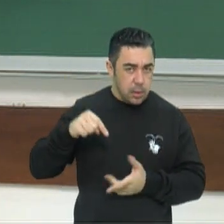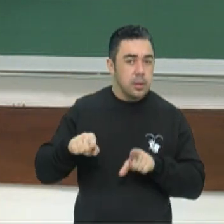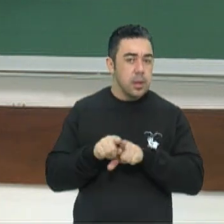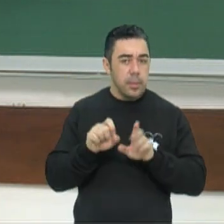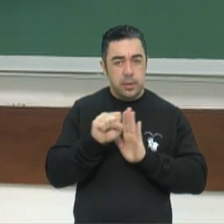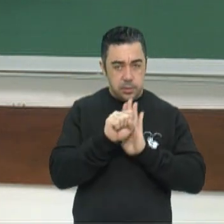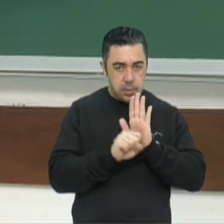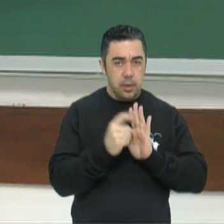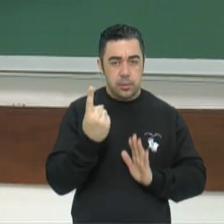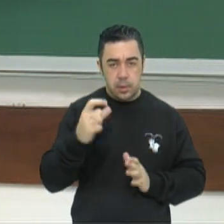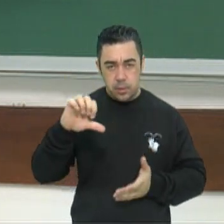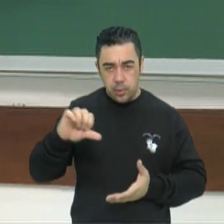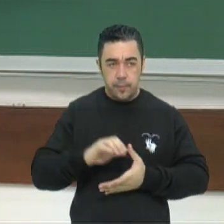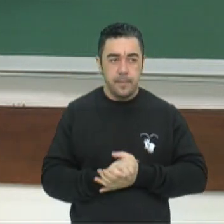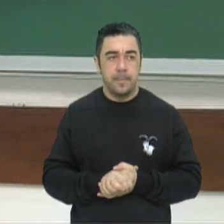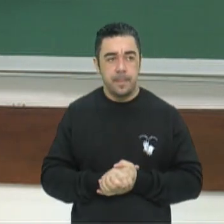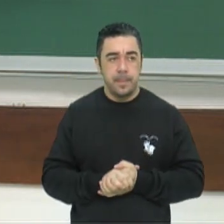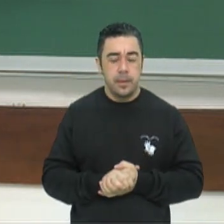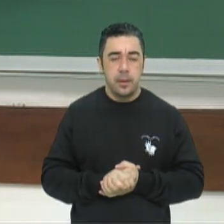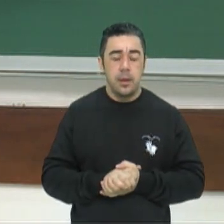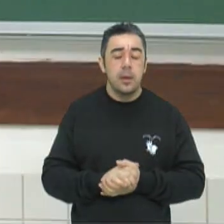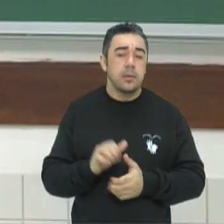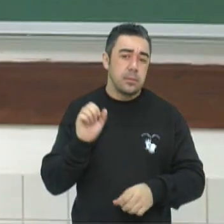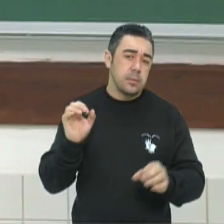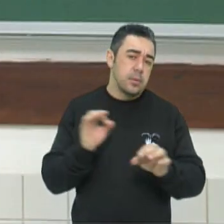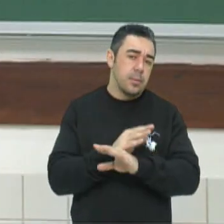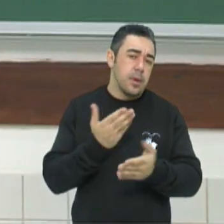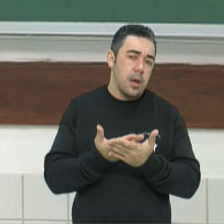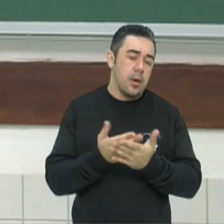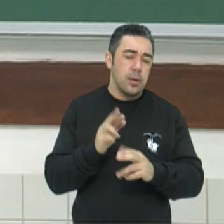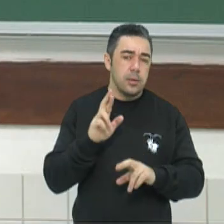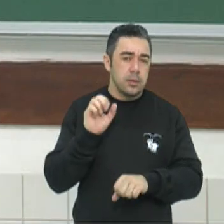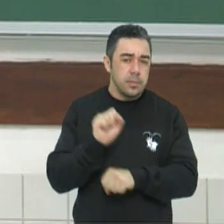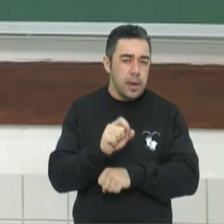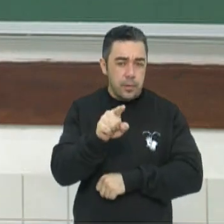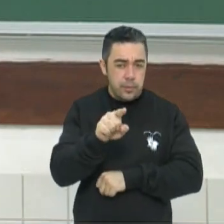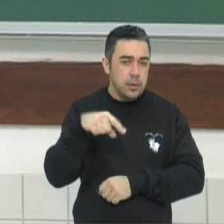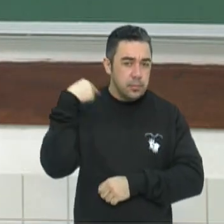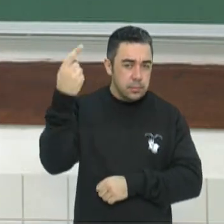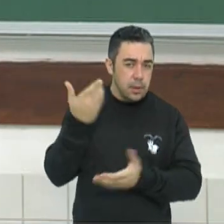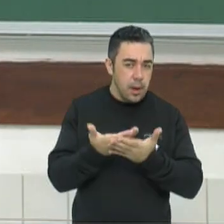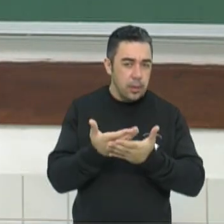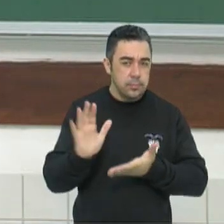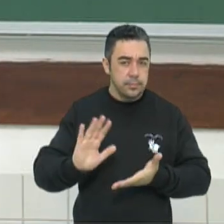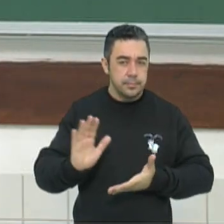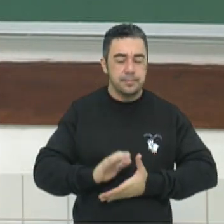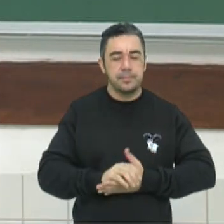século XIX. E assim eu termino a aula, espero vocês. Até a próxima!